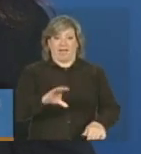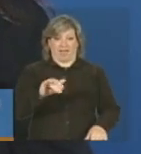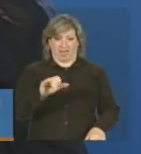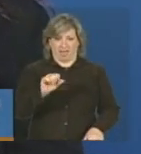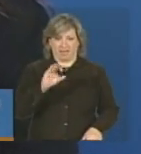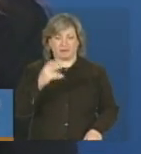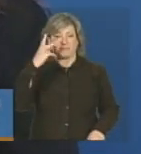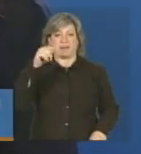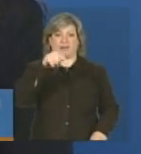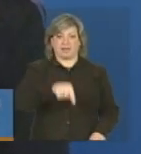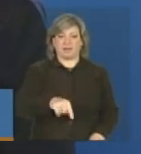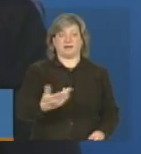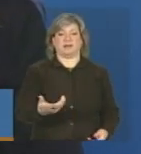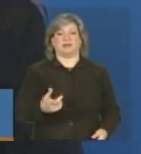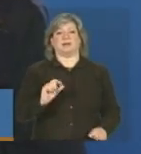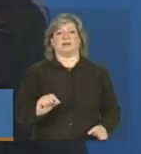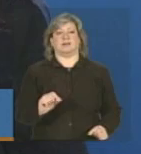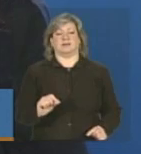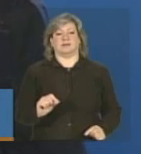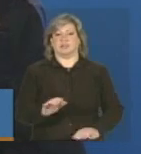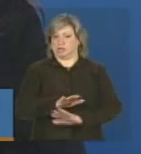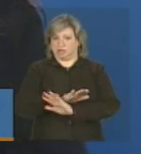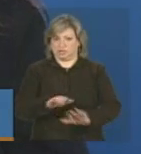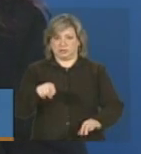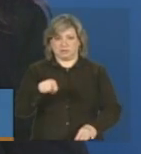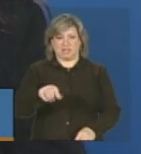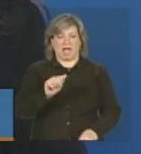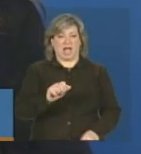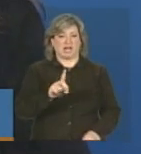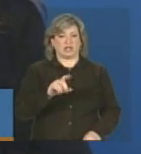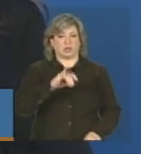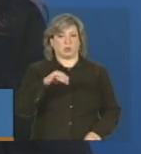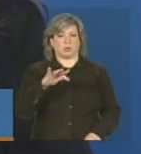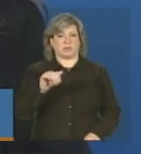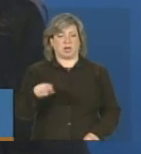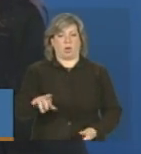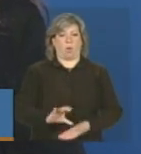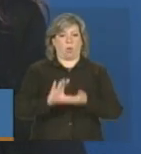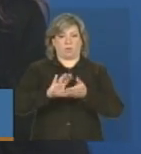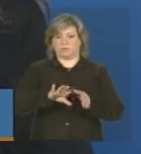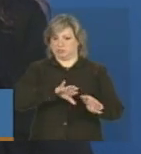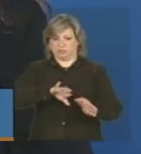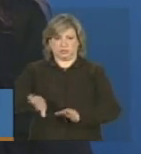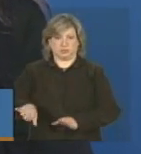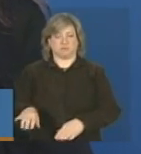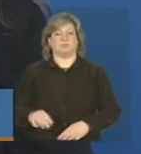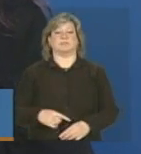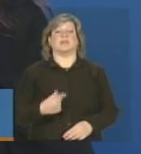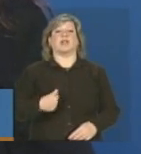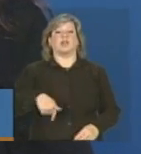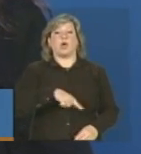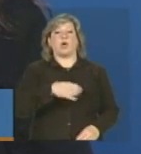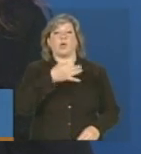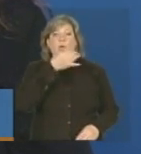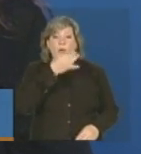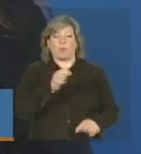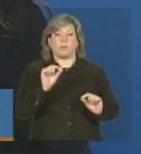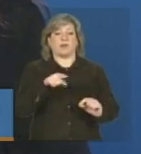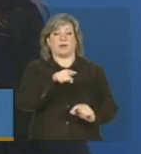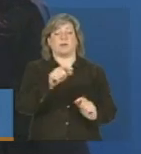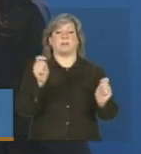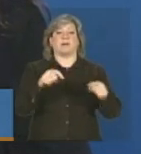ela deixar de ser adjunta do conselho, já que ela foi indicada, a gente sugere que mande